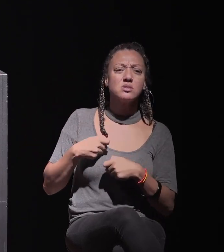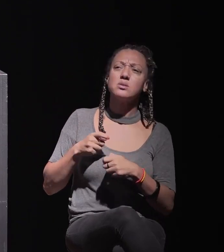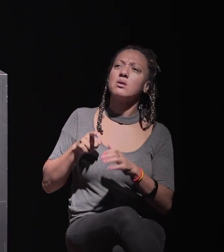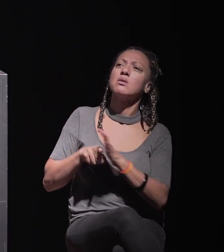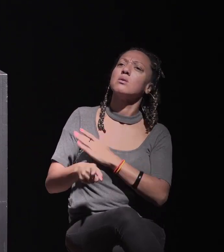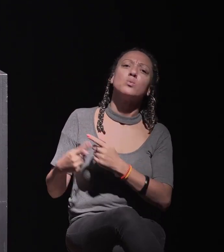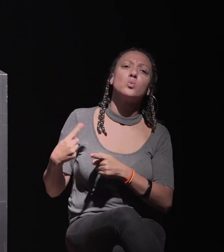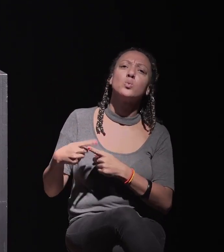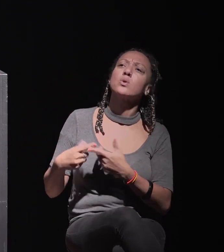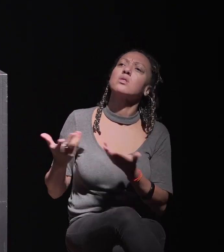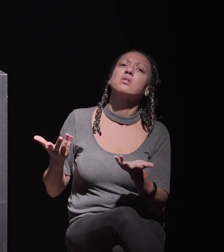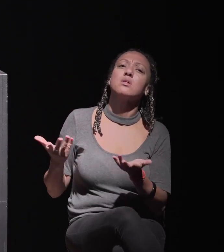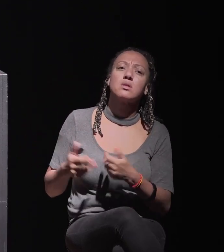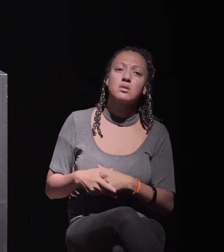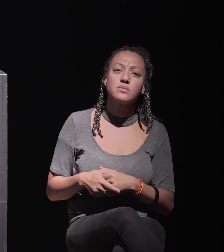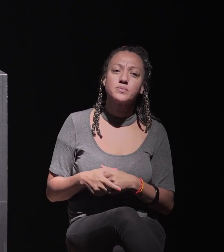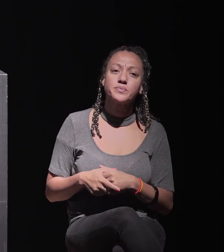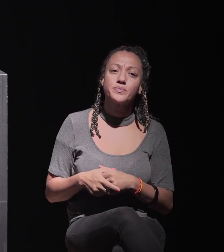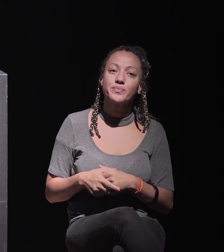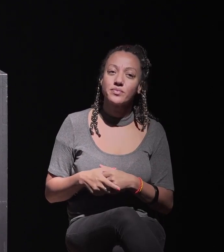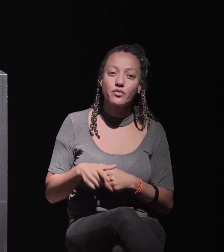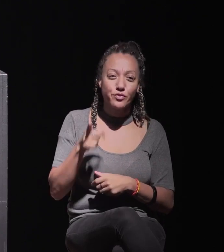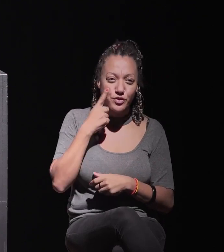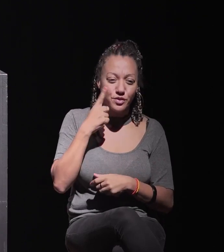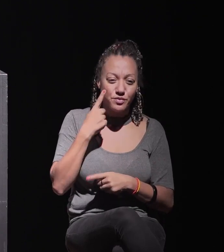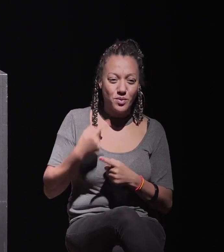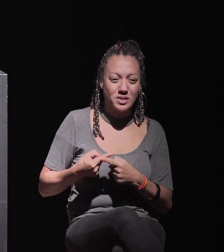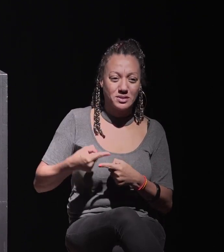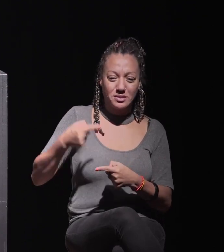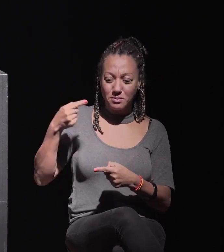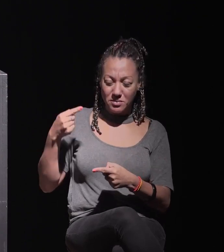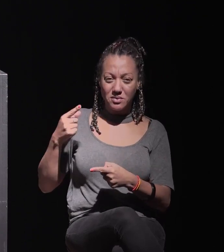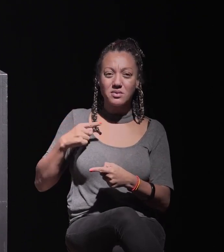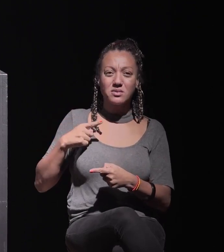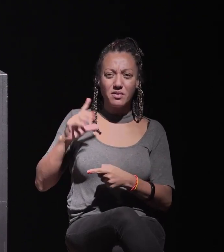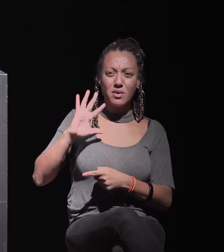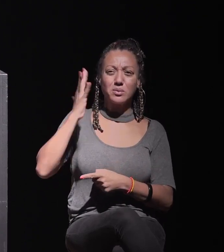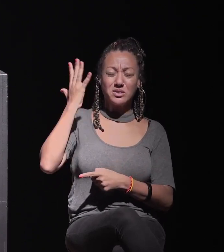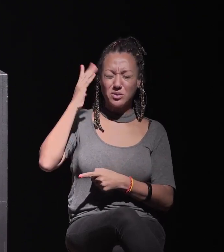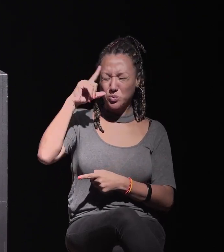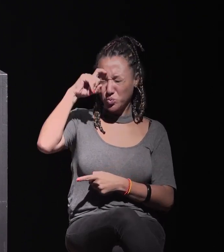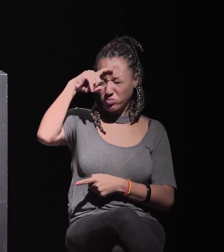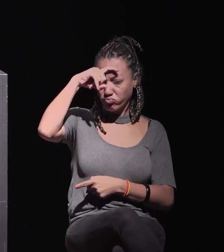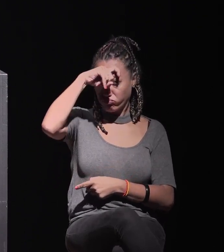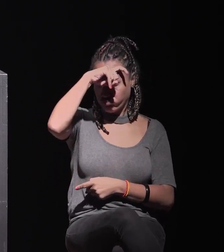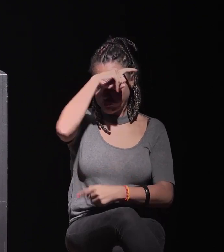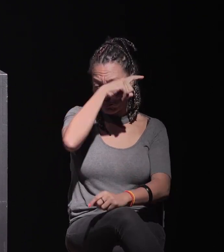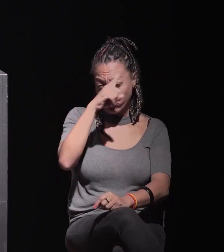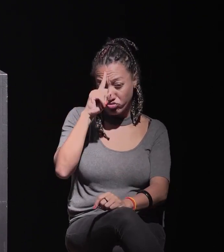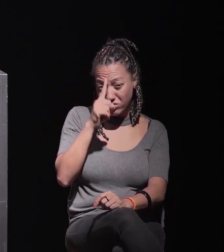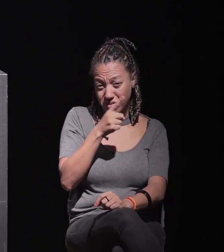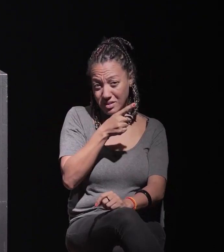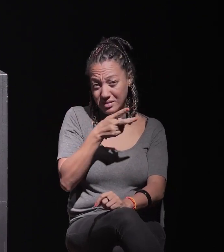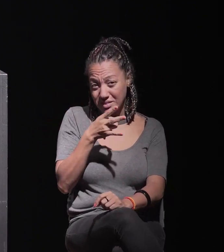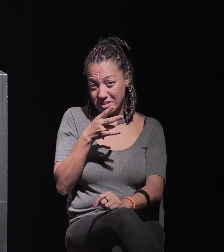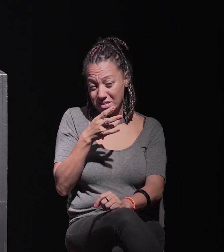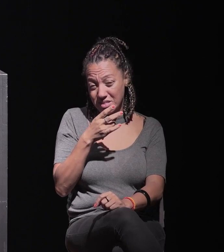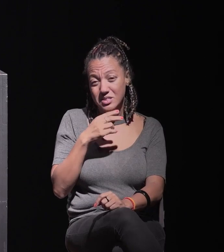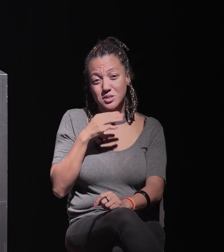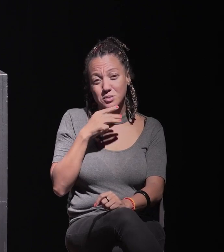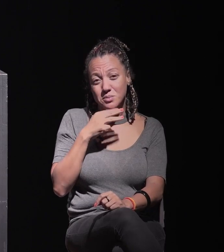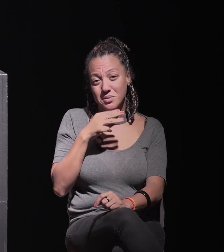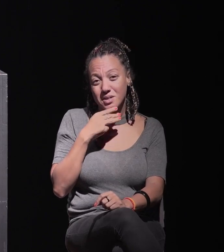semana, vem de uma semana com acontecimentos bem difíceis. 13 de março, quarta-feira. Eu estava